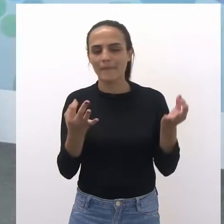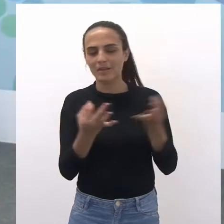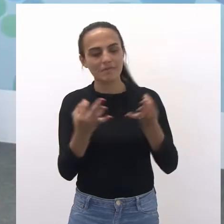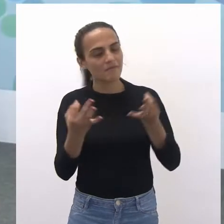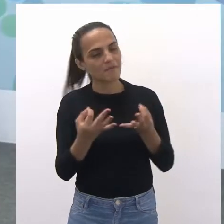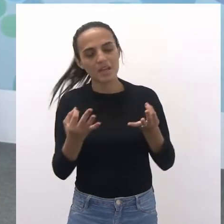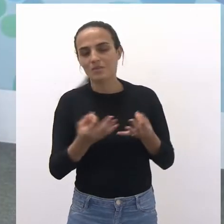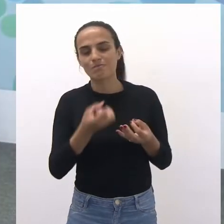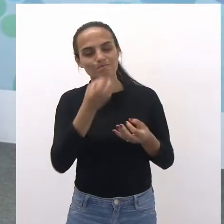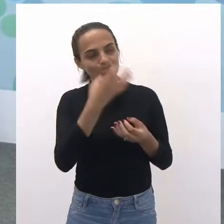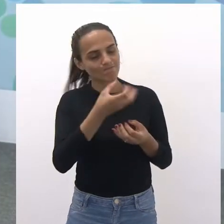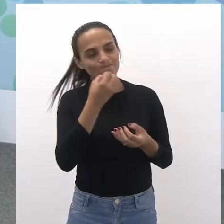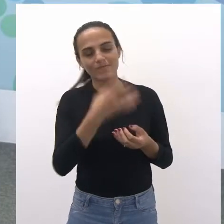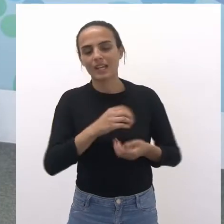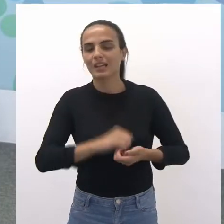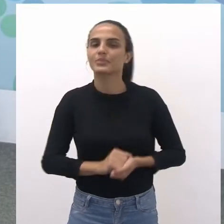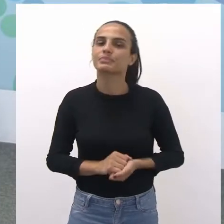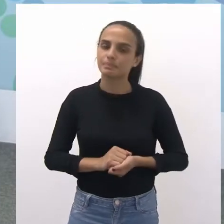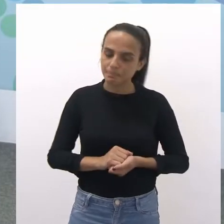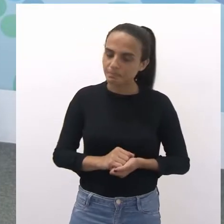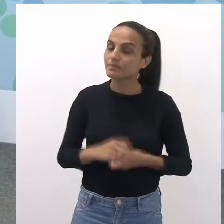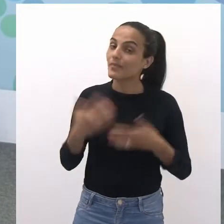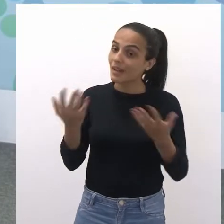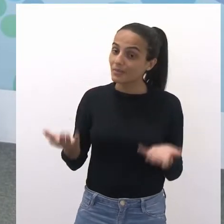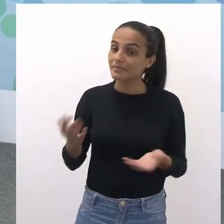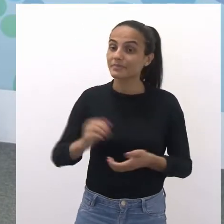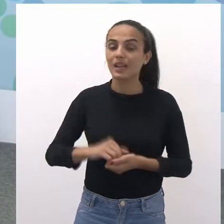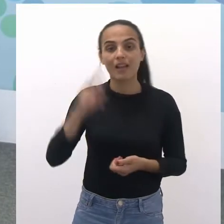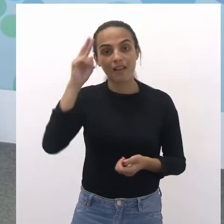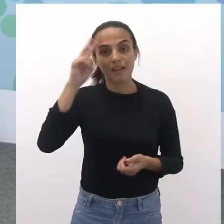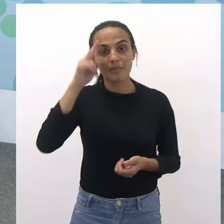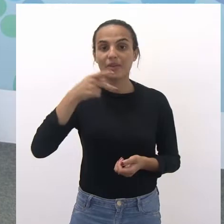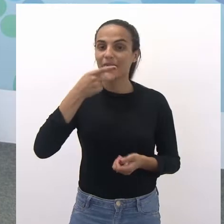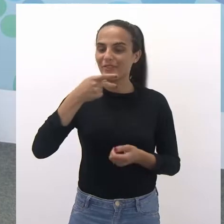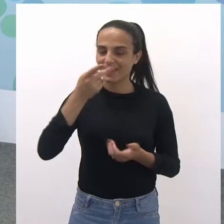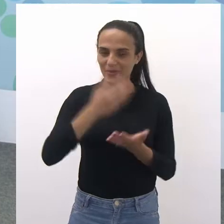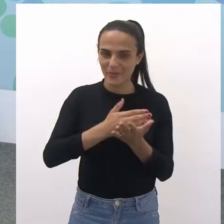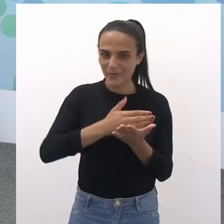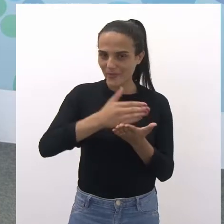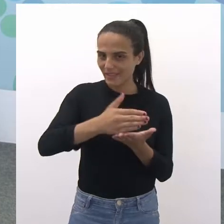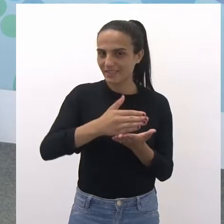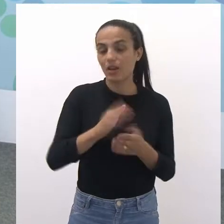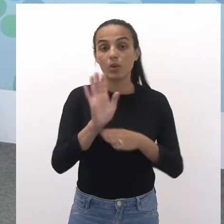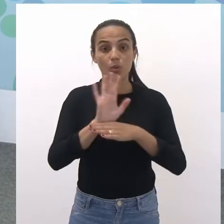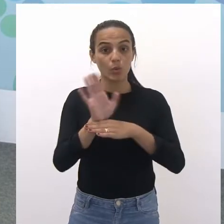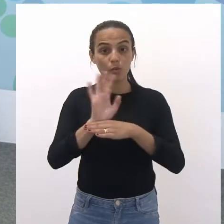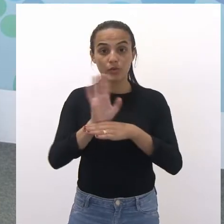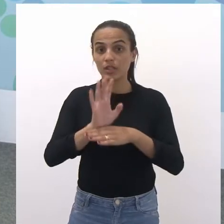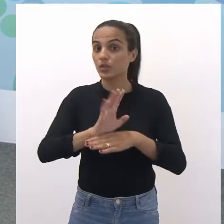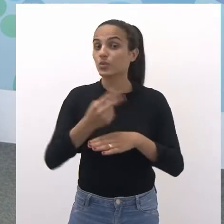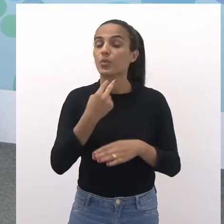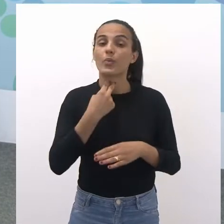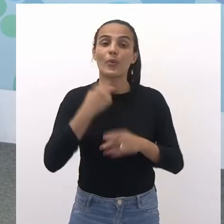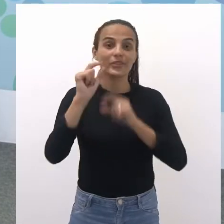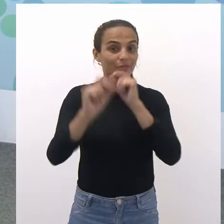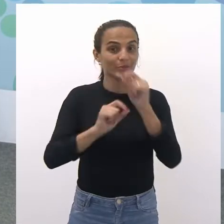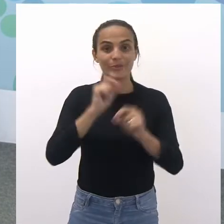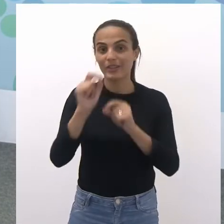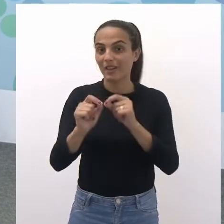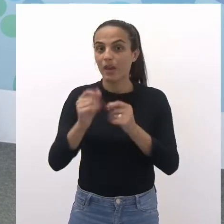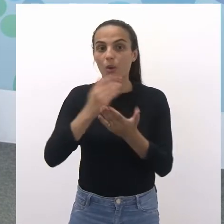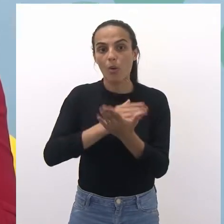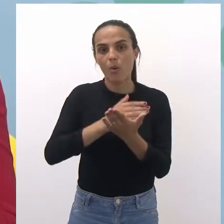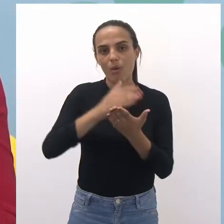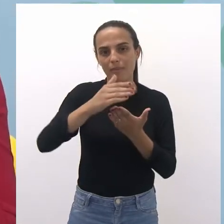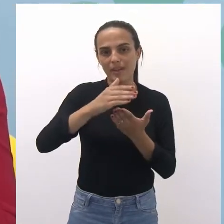bem colocado, professor Ademir. Então, lembra que eu falei no início que o vídeo não pode ser o começo, meio e fim de